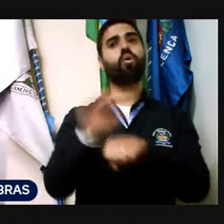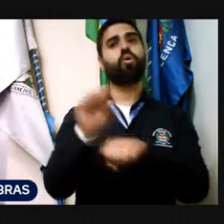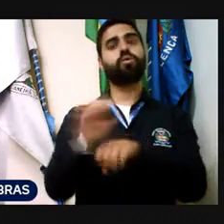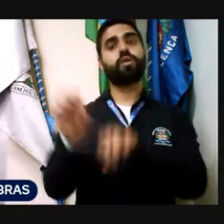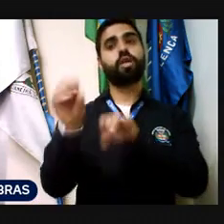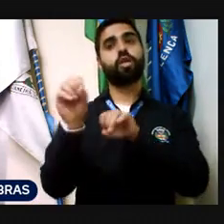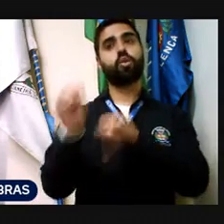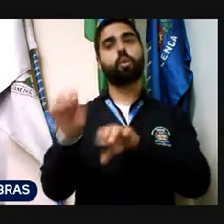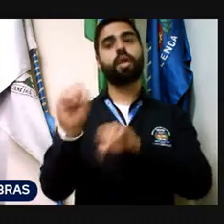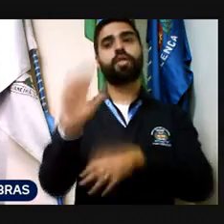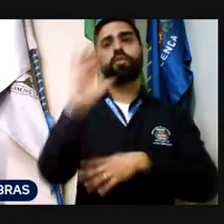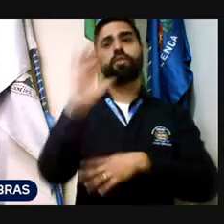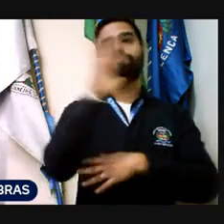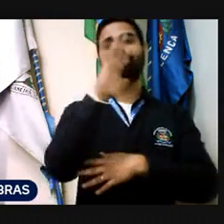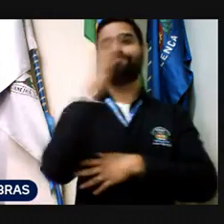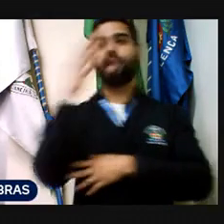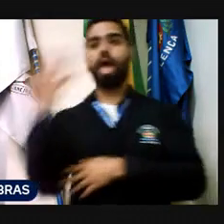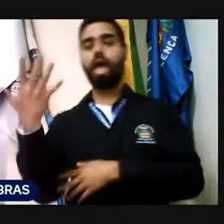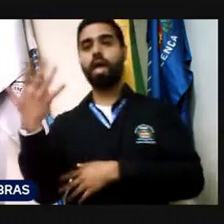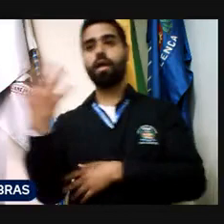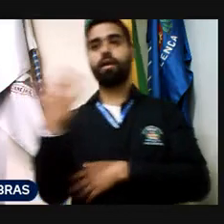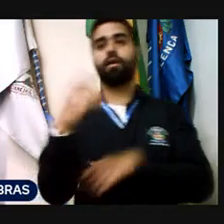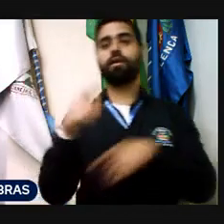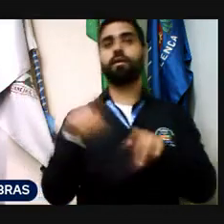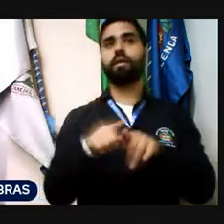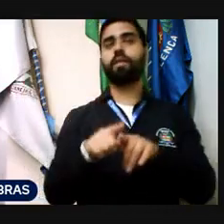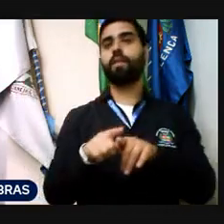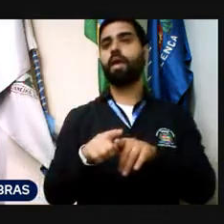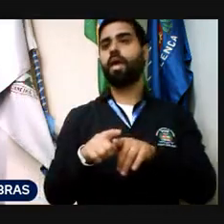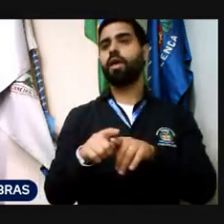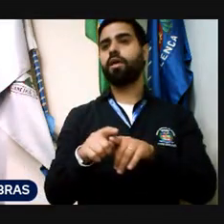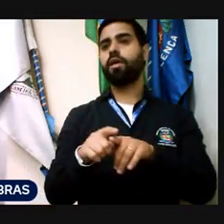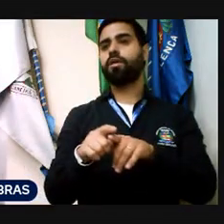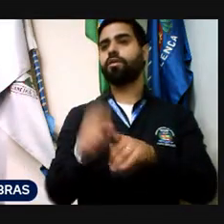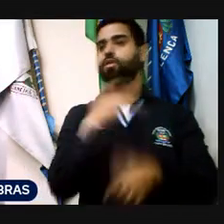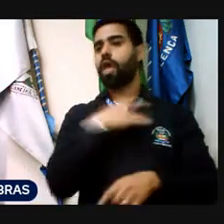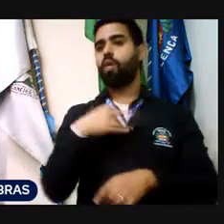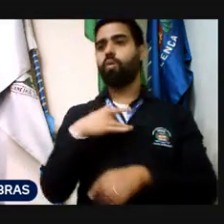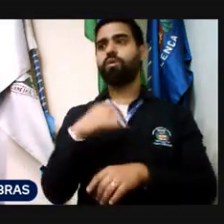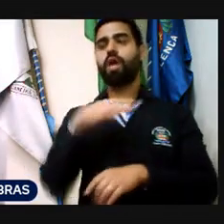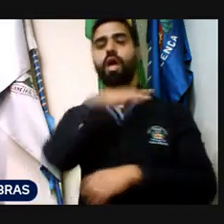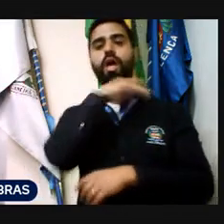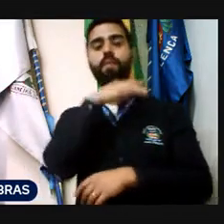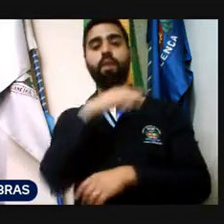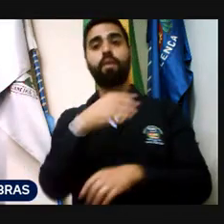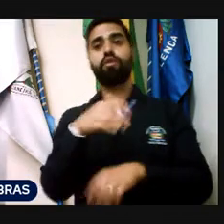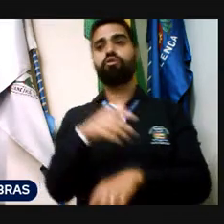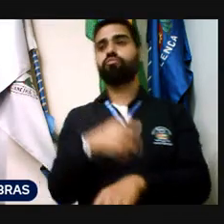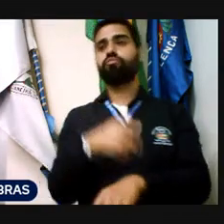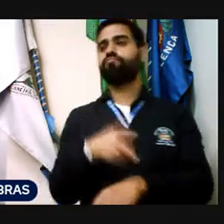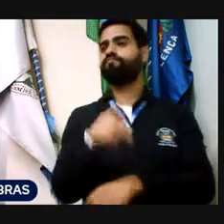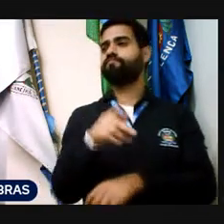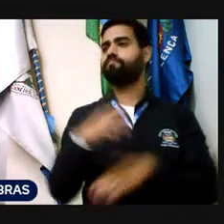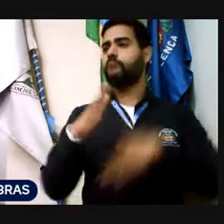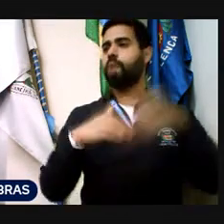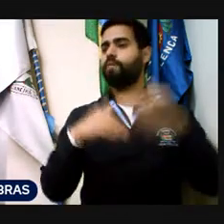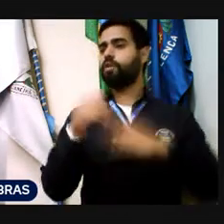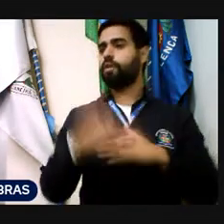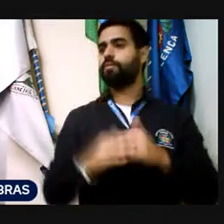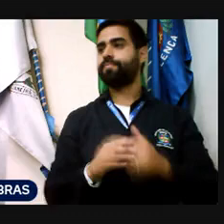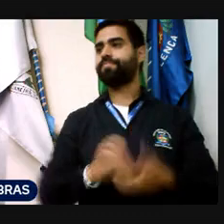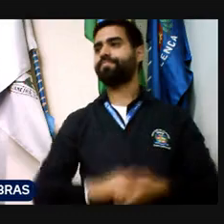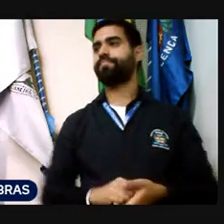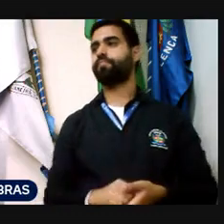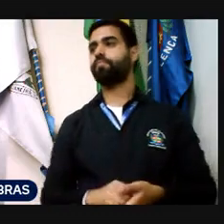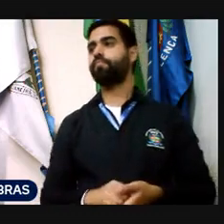Educação Ambiental Humanitária em Bem-Estar Animal para os profissionais de educação do município. A Política Nacional